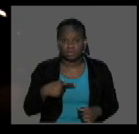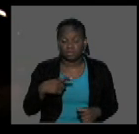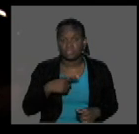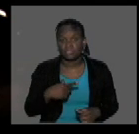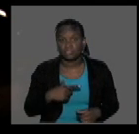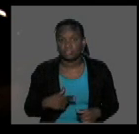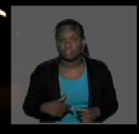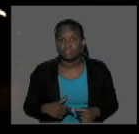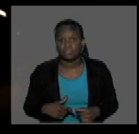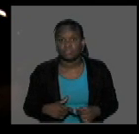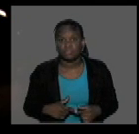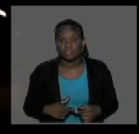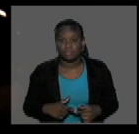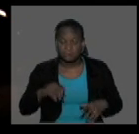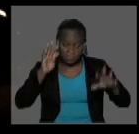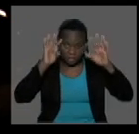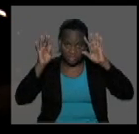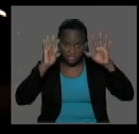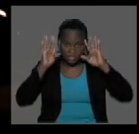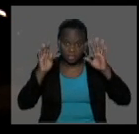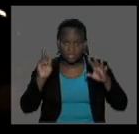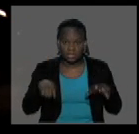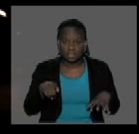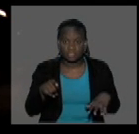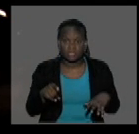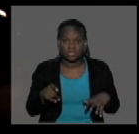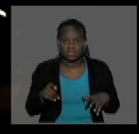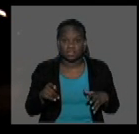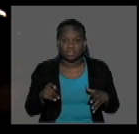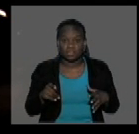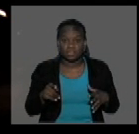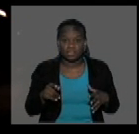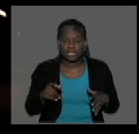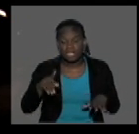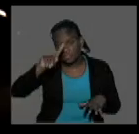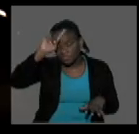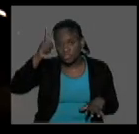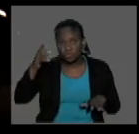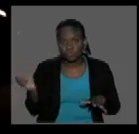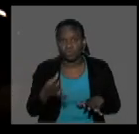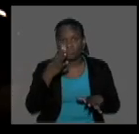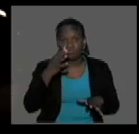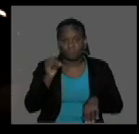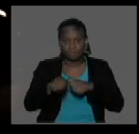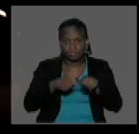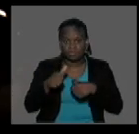eu tenho pensado que ela é uma recriação